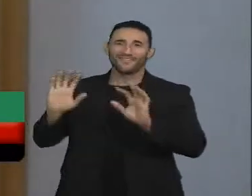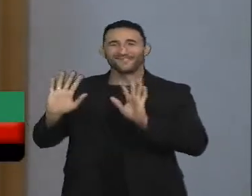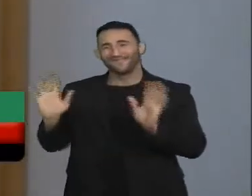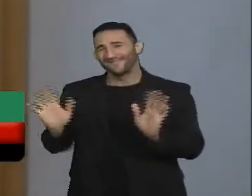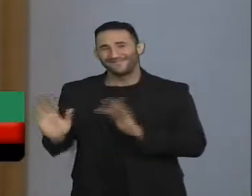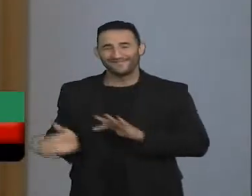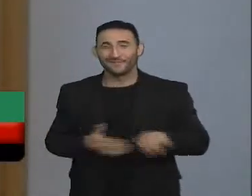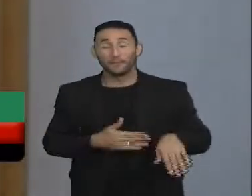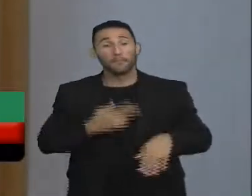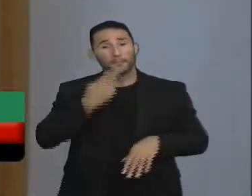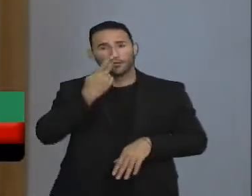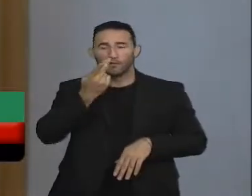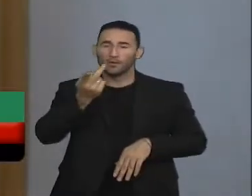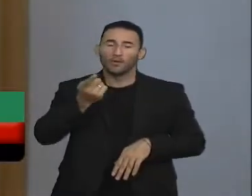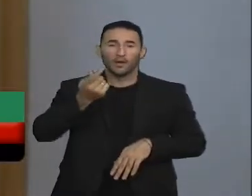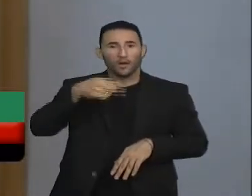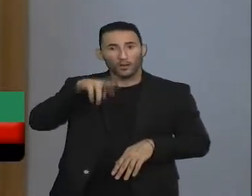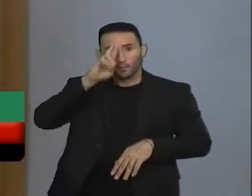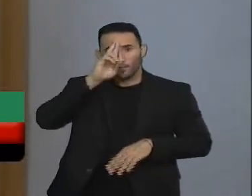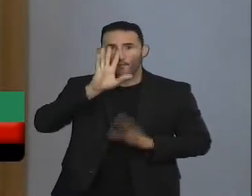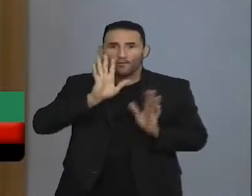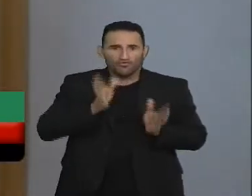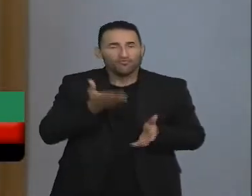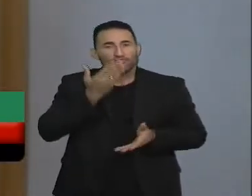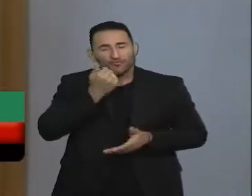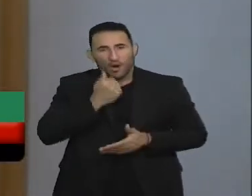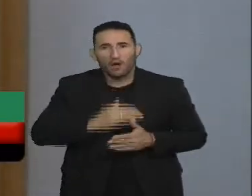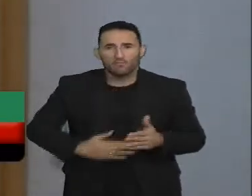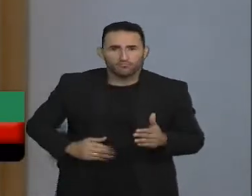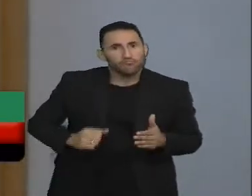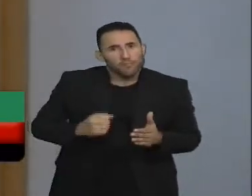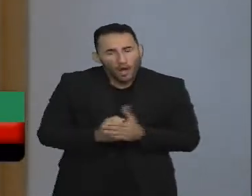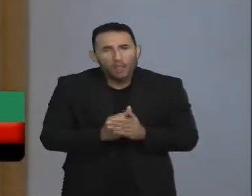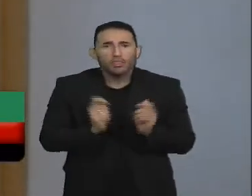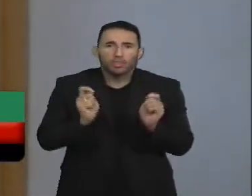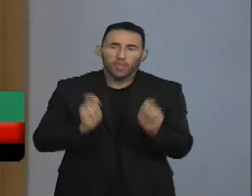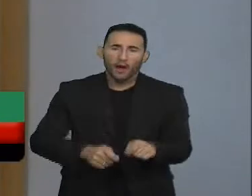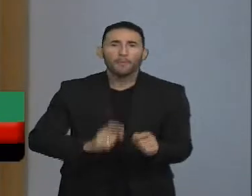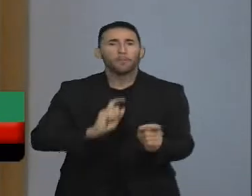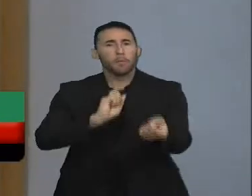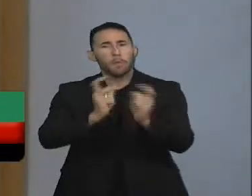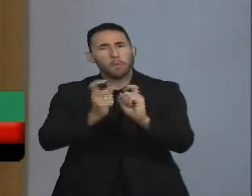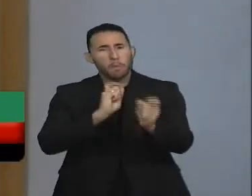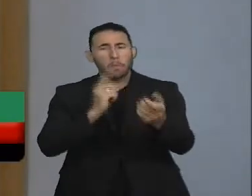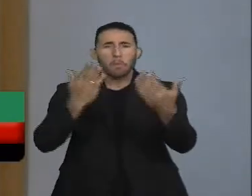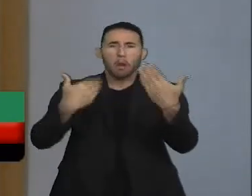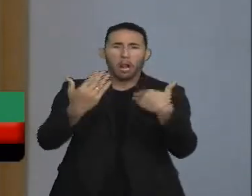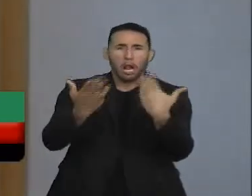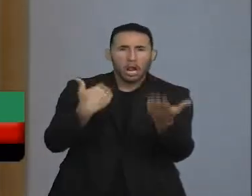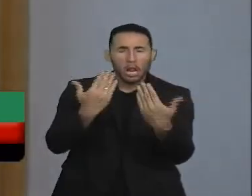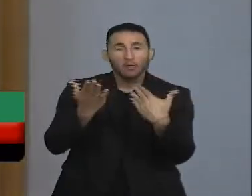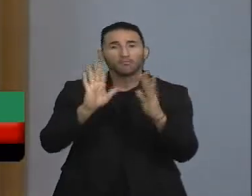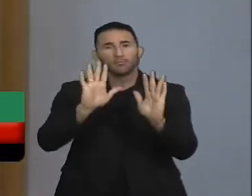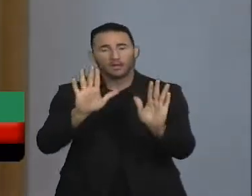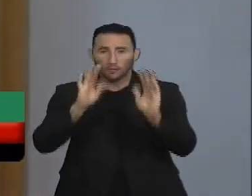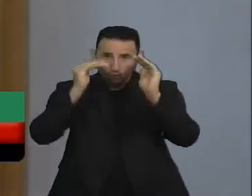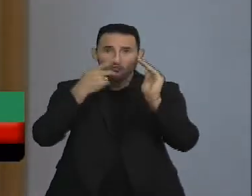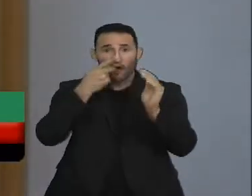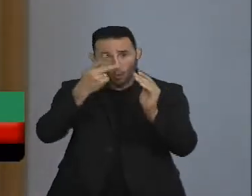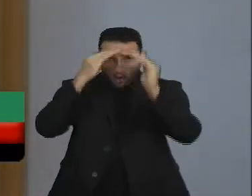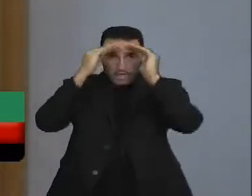noite. Mas quero ressaltar, senhor presidente, que respeito a opinião de todos os companheiros tal, e sei